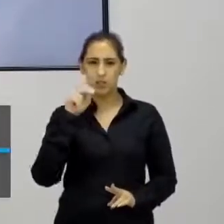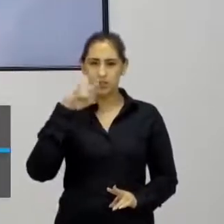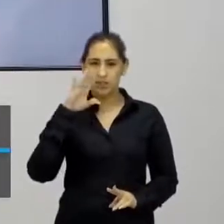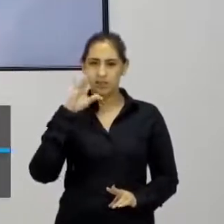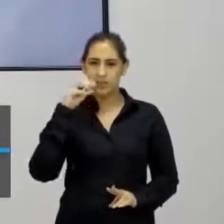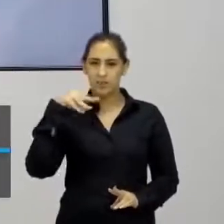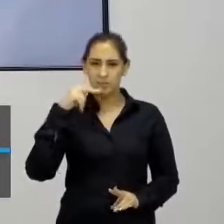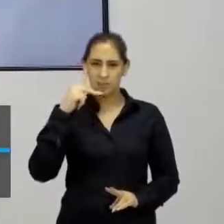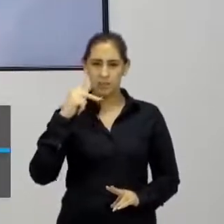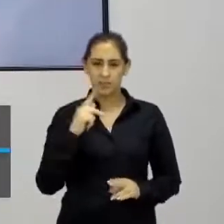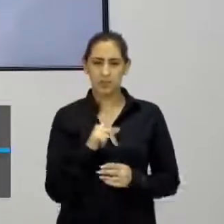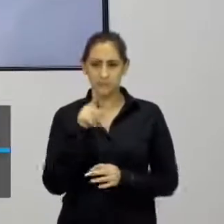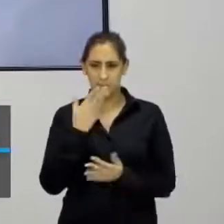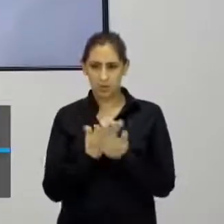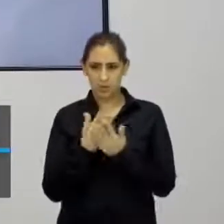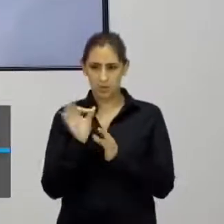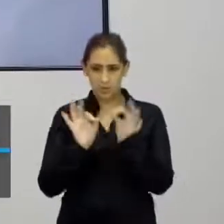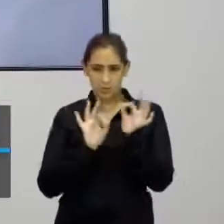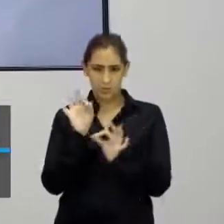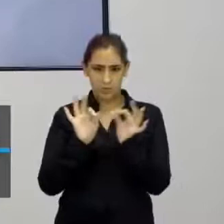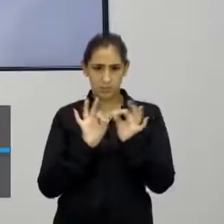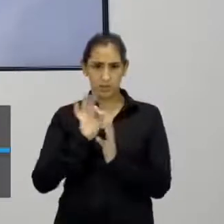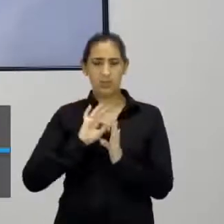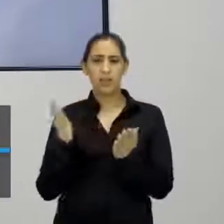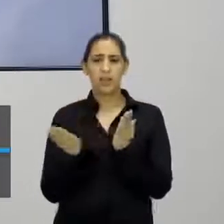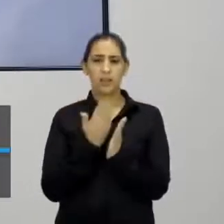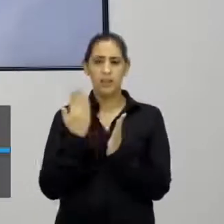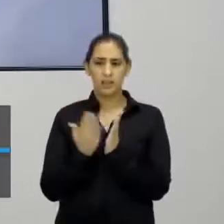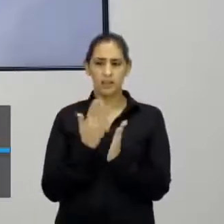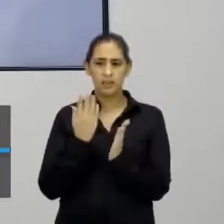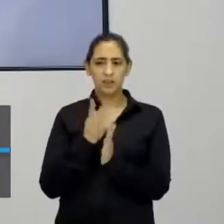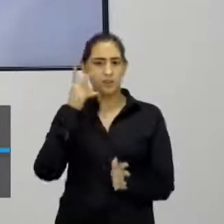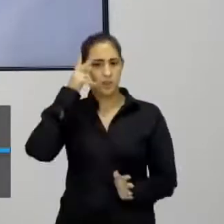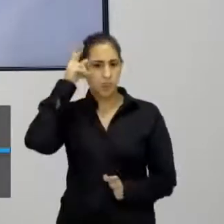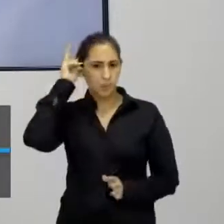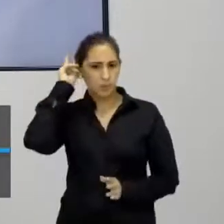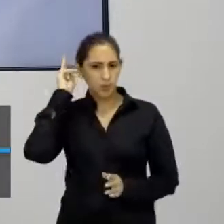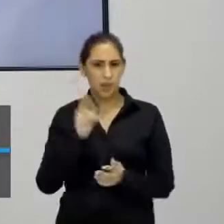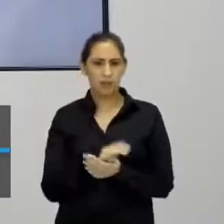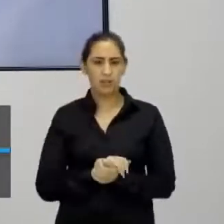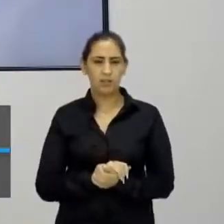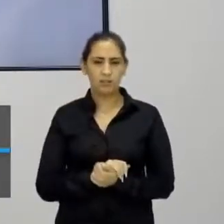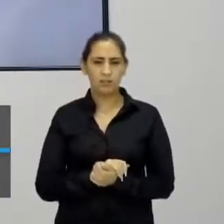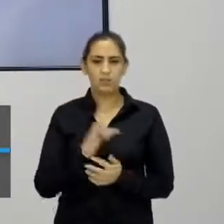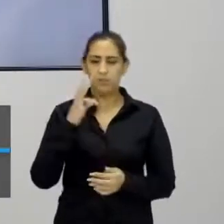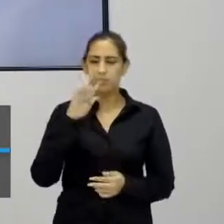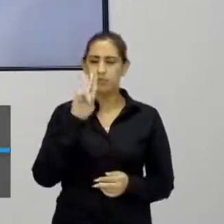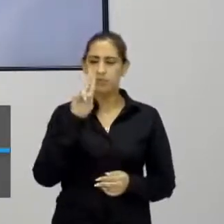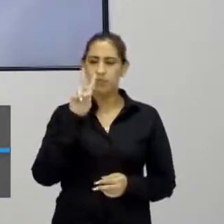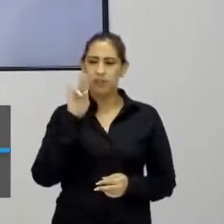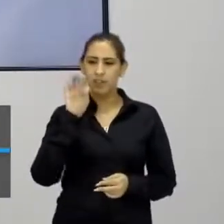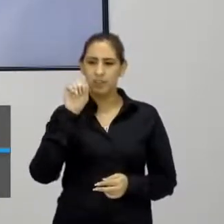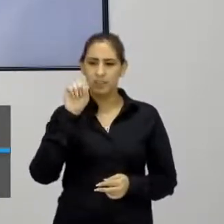primeira série, está se preparando, livros do vestibular, leituras obrigatórias da FUVEST, da Unicamp, já direcionadas para o